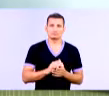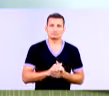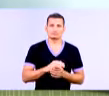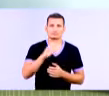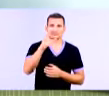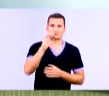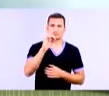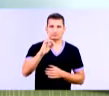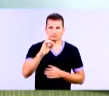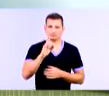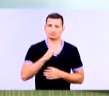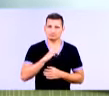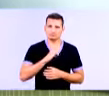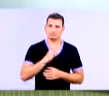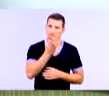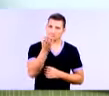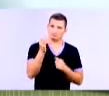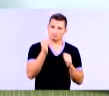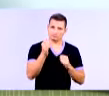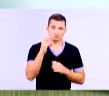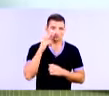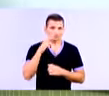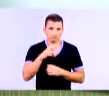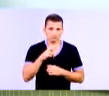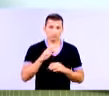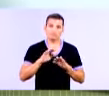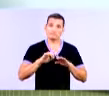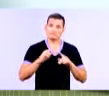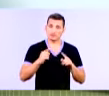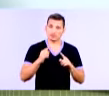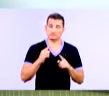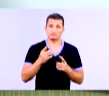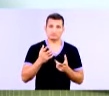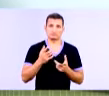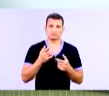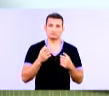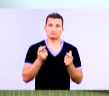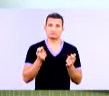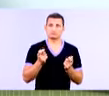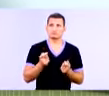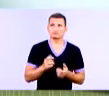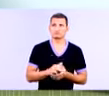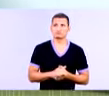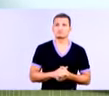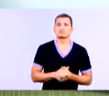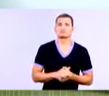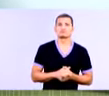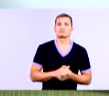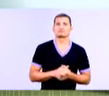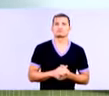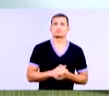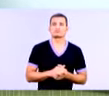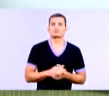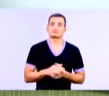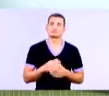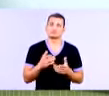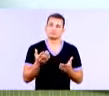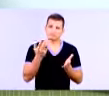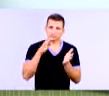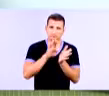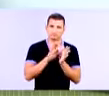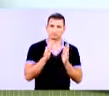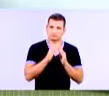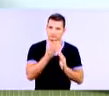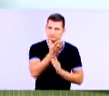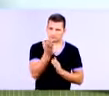de vocês podem dar uma olhada, mas além de dar uma olhada, é essencial que vocês cheguem em casa, em um